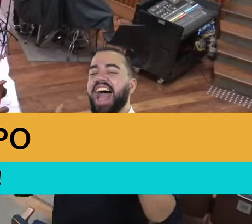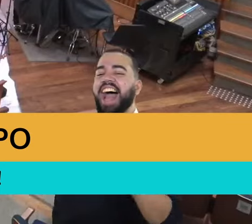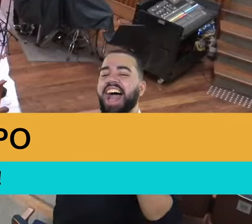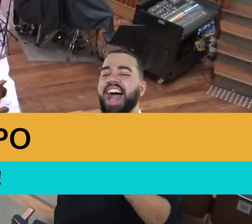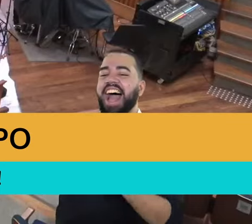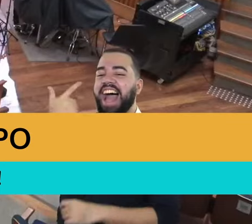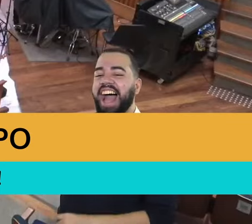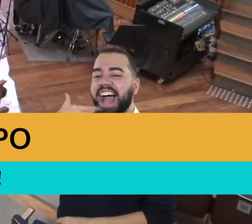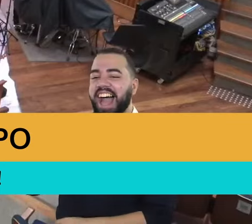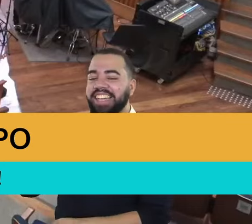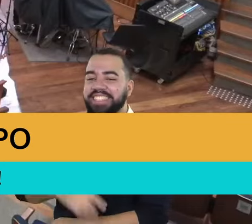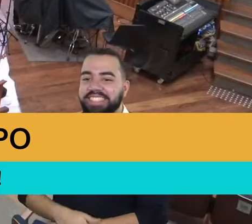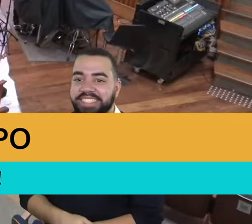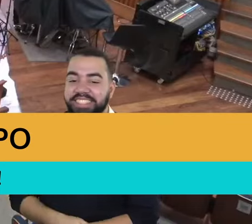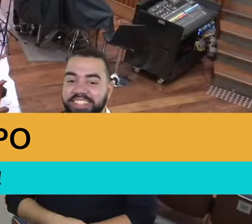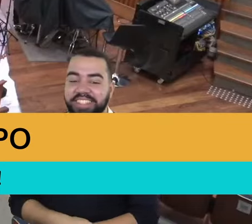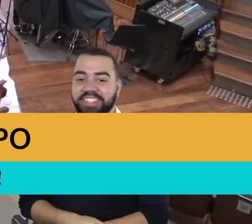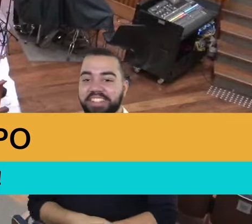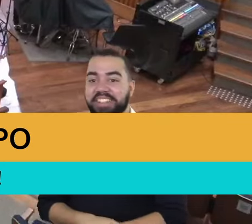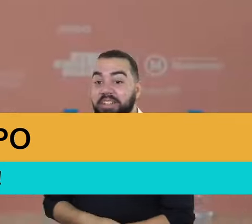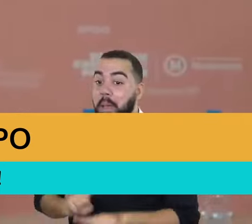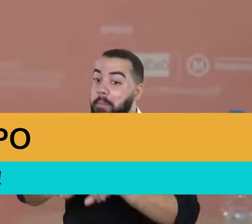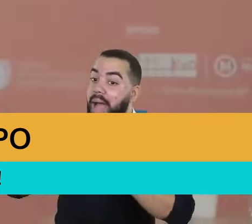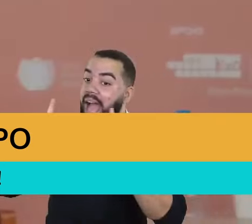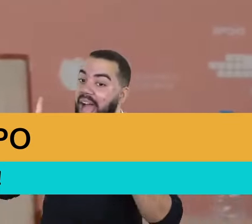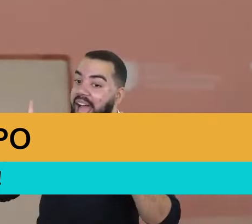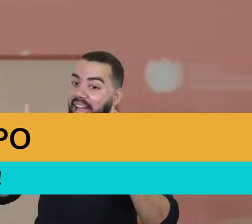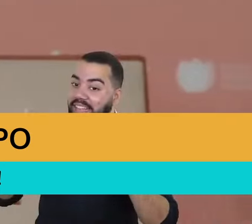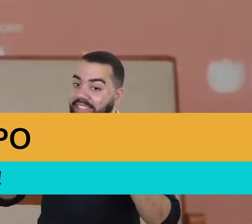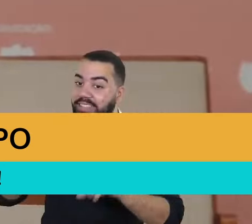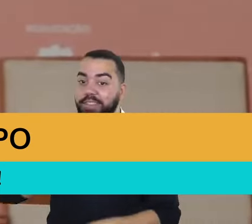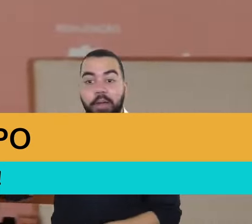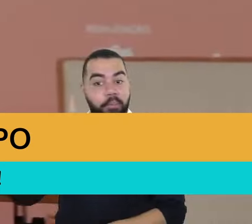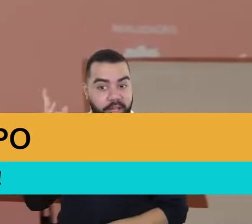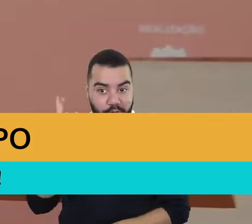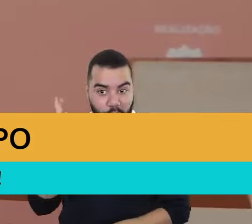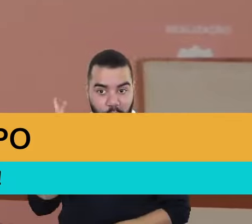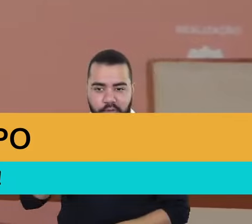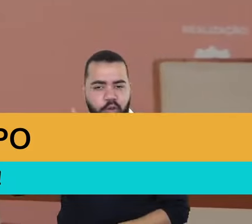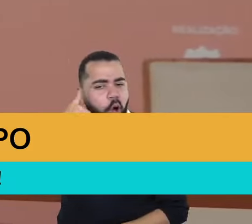Se bem que o Marcelinho também, como dizia minha avó, normal, normal.